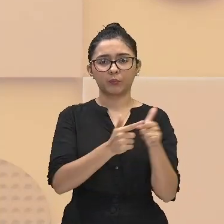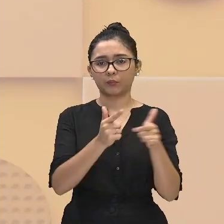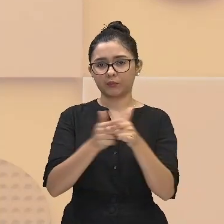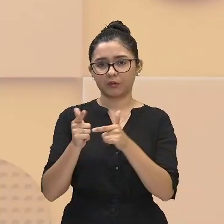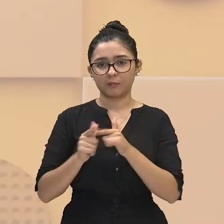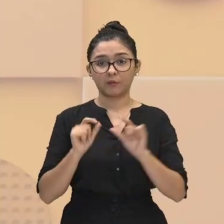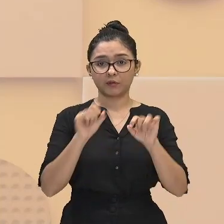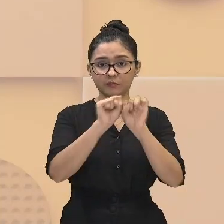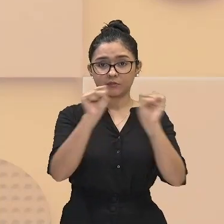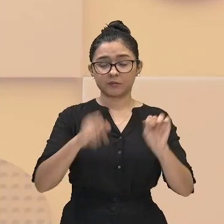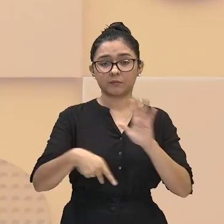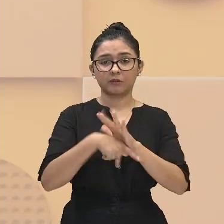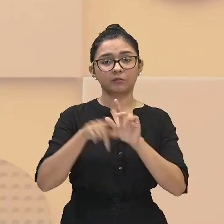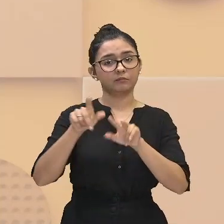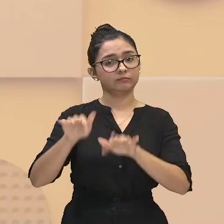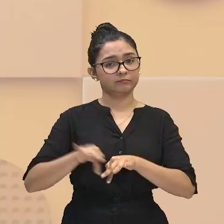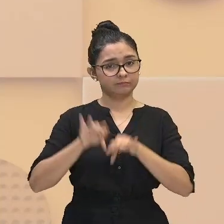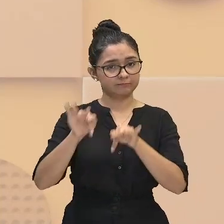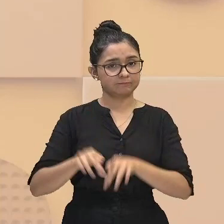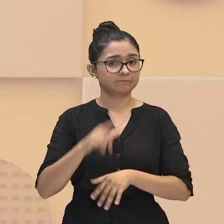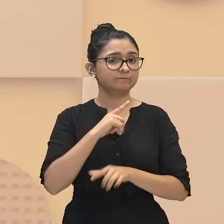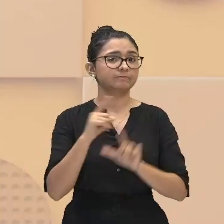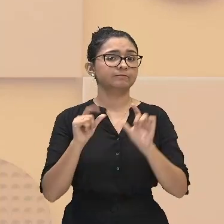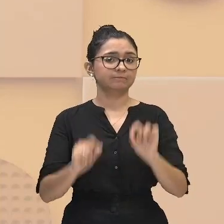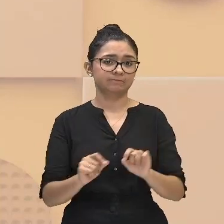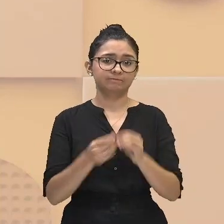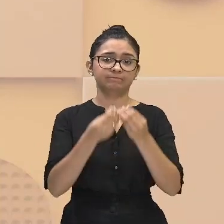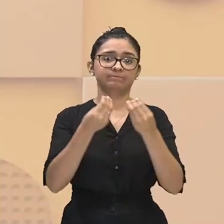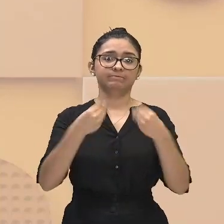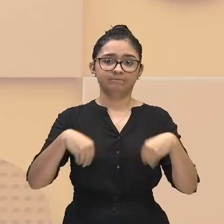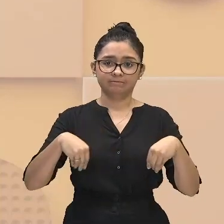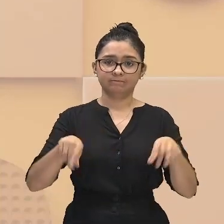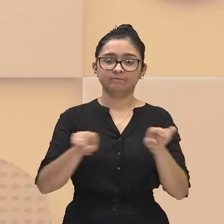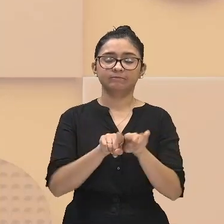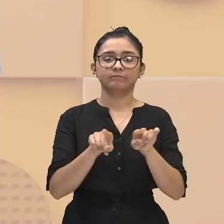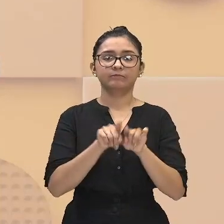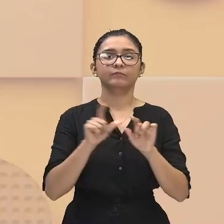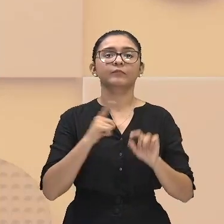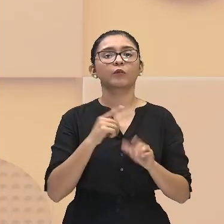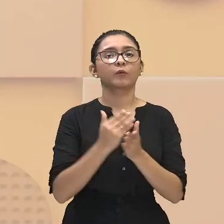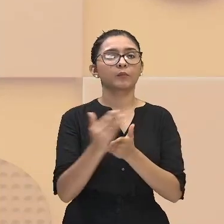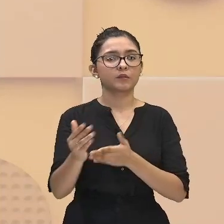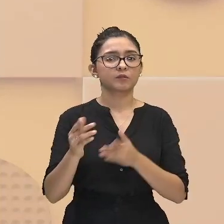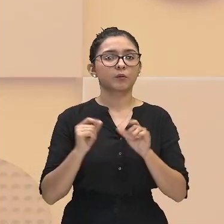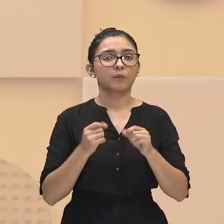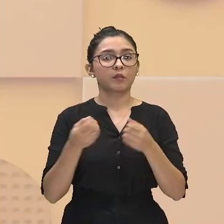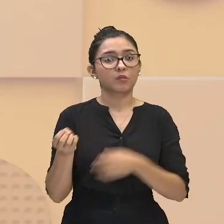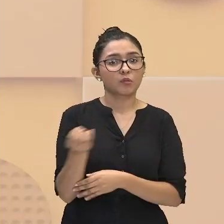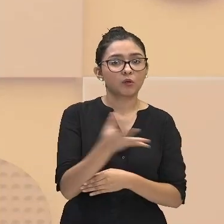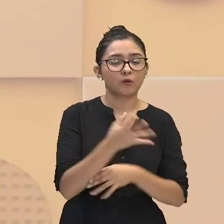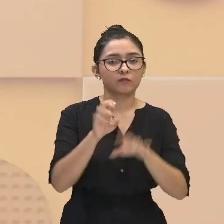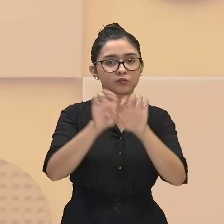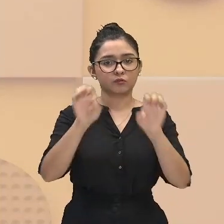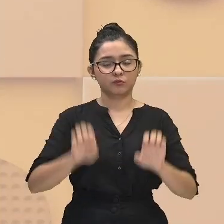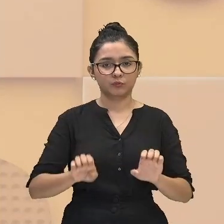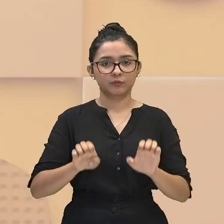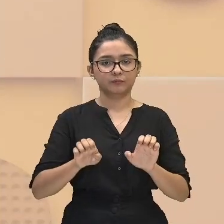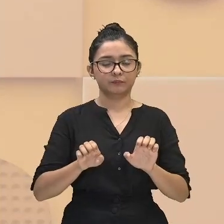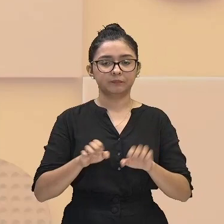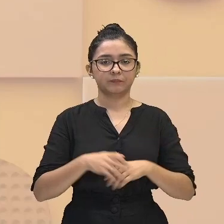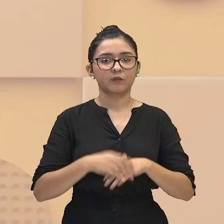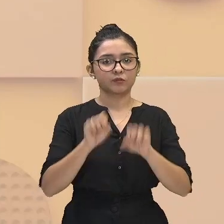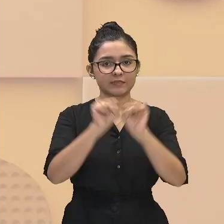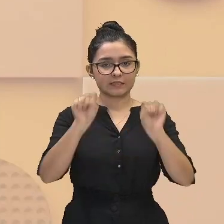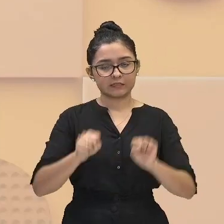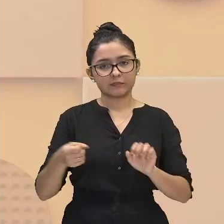que o sistema feudal entre em declínio e abra margem para essa nova estrutura. E a gente